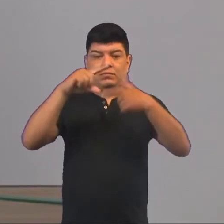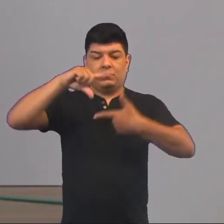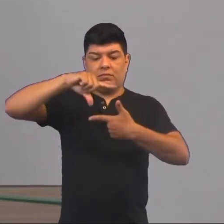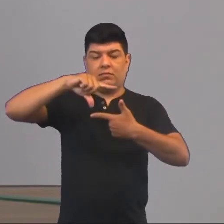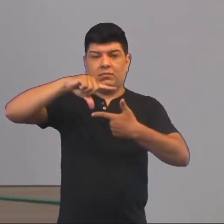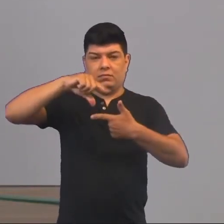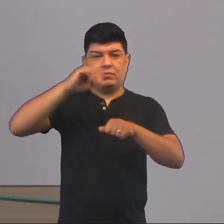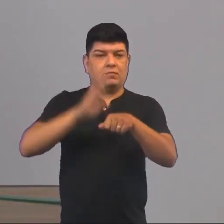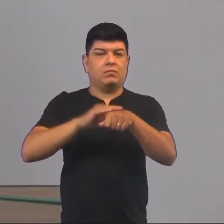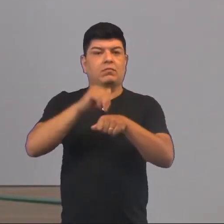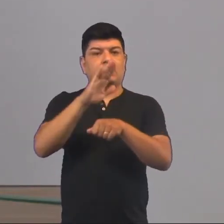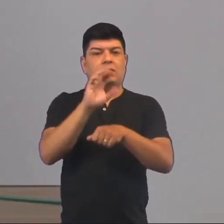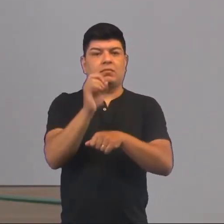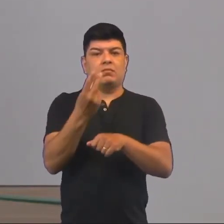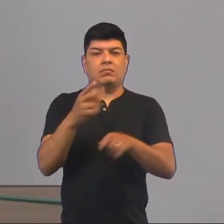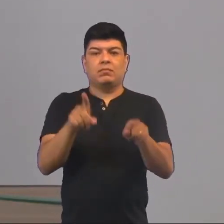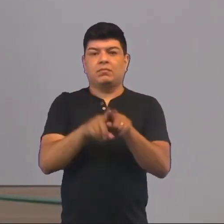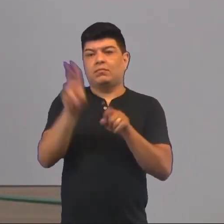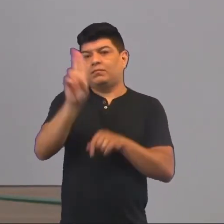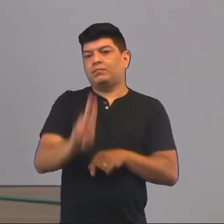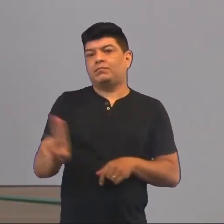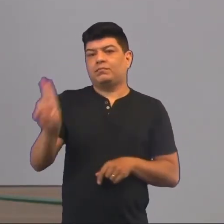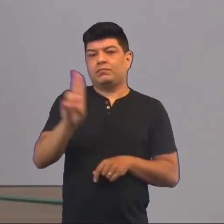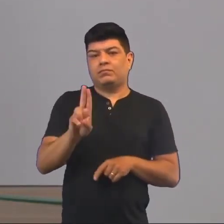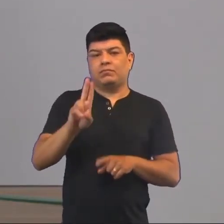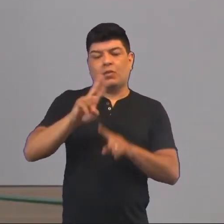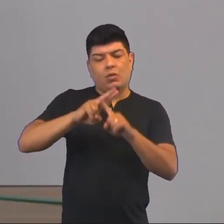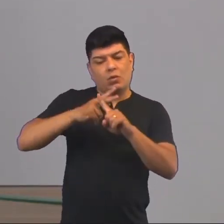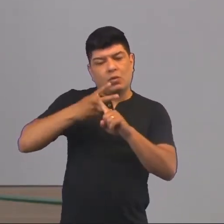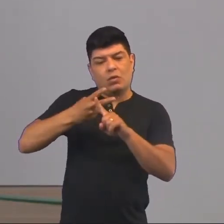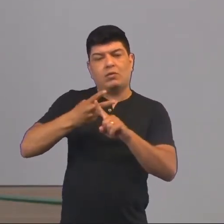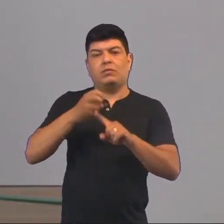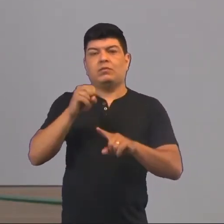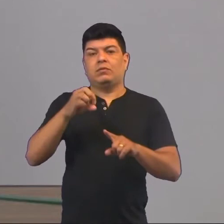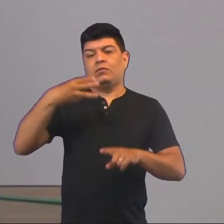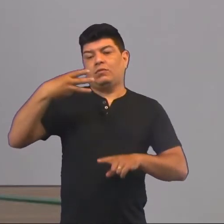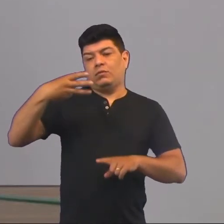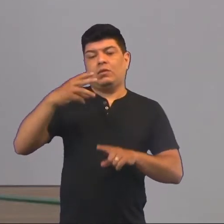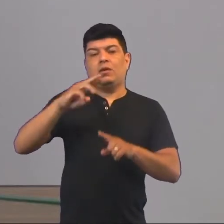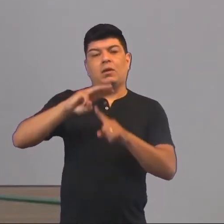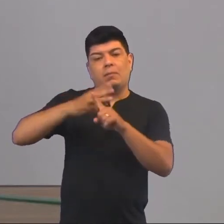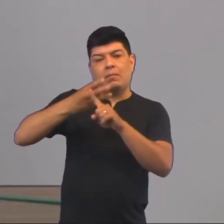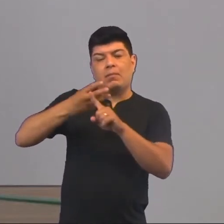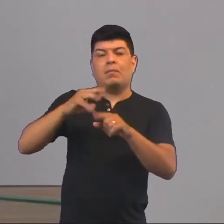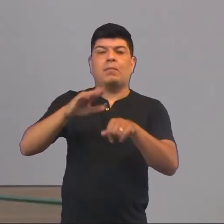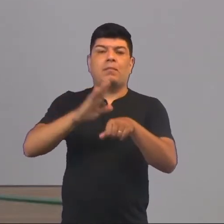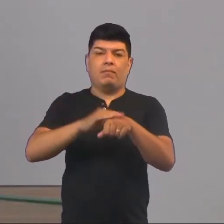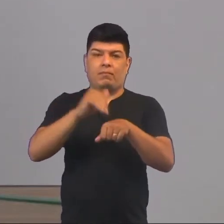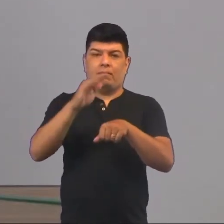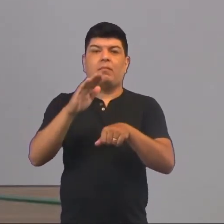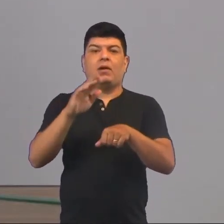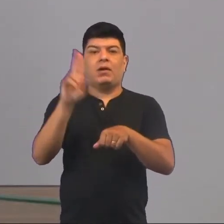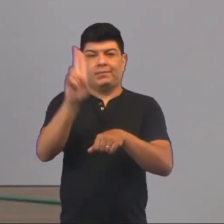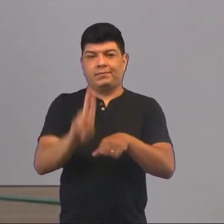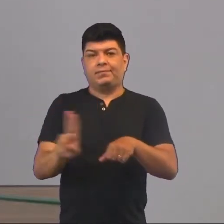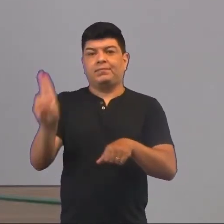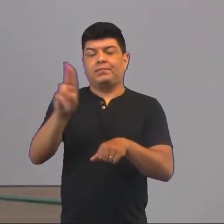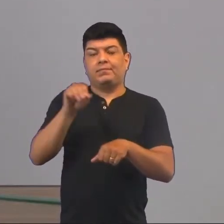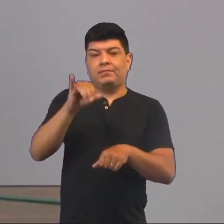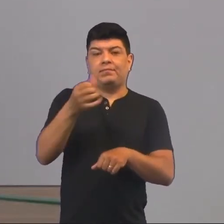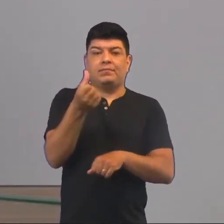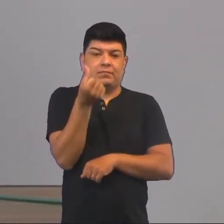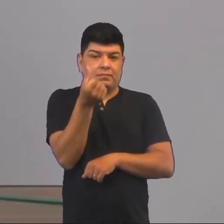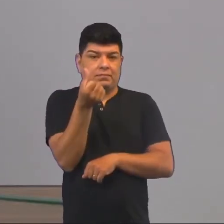a mais, né? Ou seja, eu estou usando o dobro. Se for 3, eu coloco mais 3, eu estou usando o dobro, né? Se